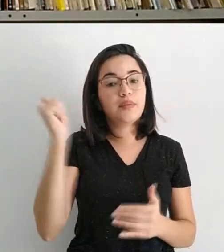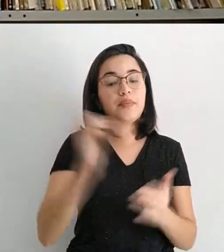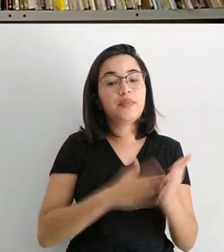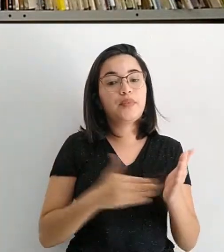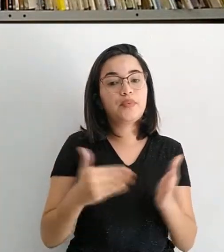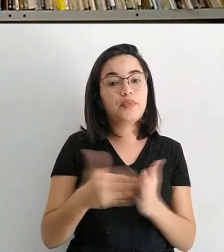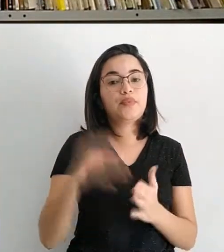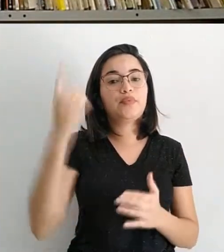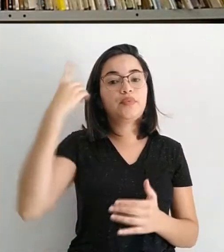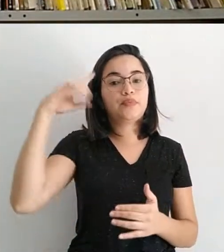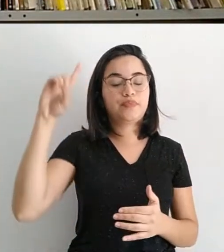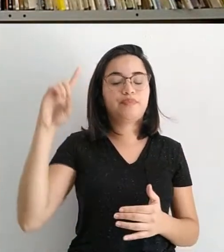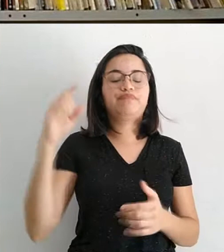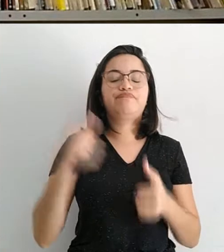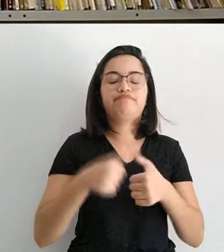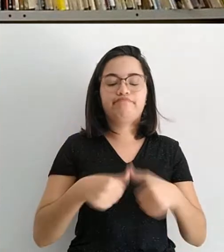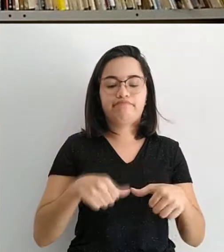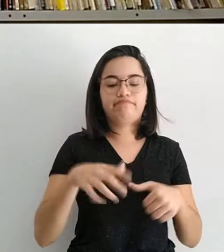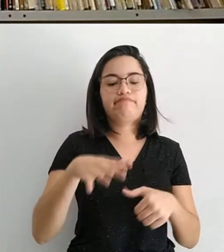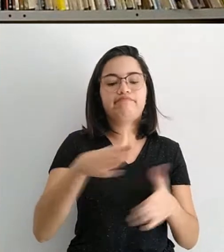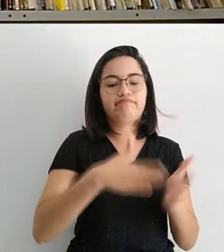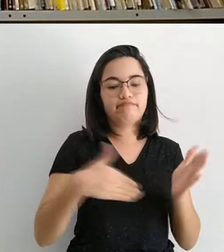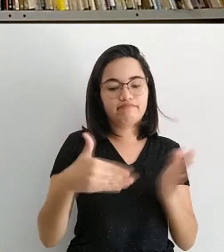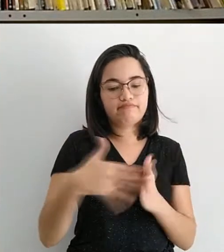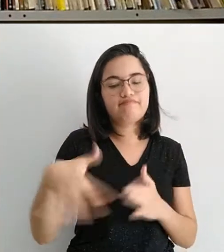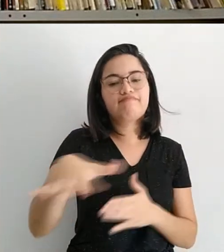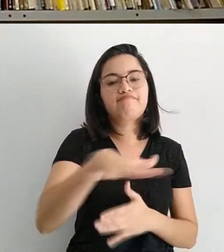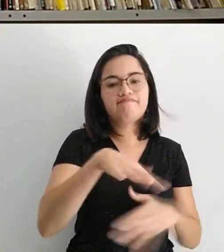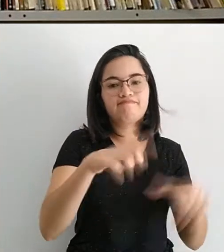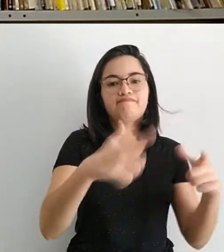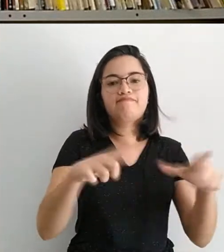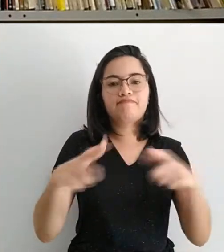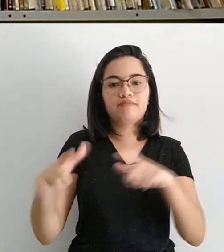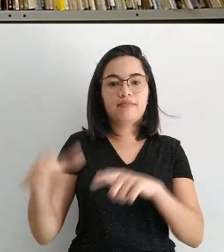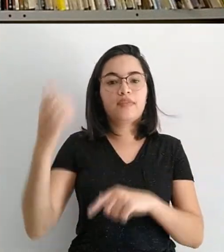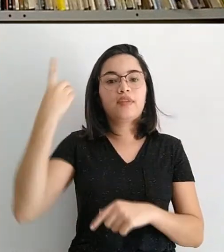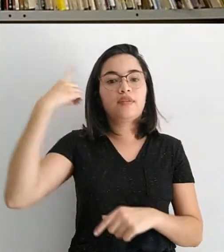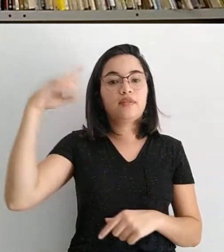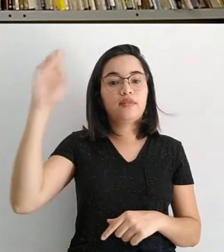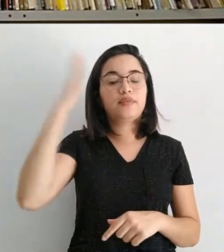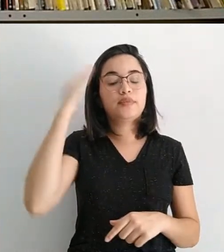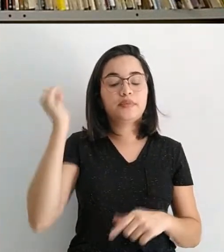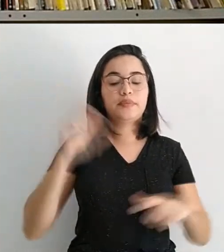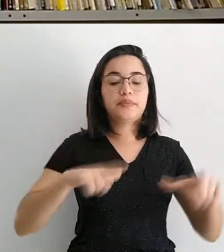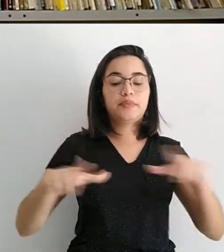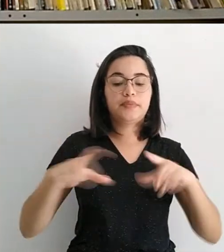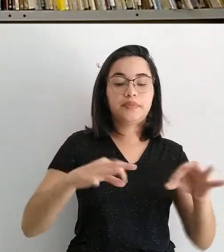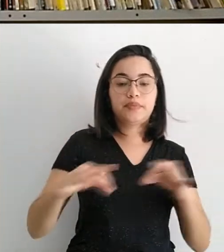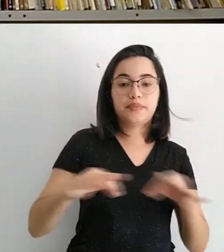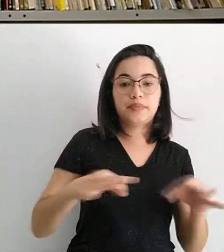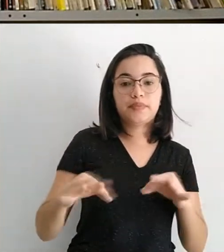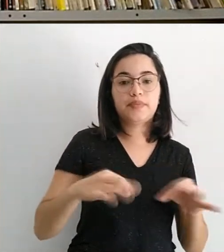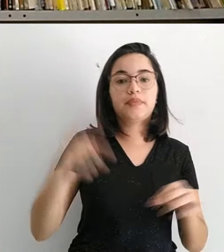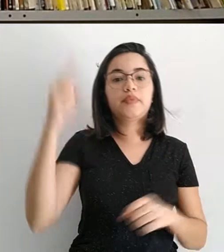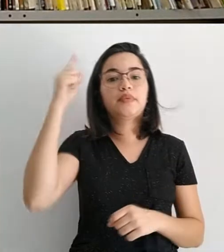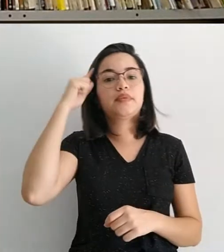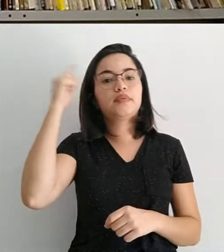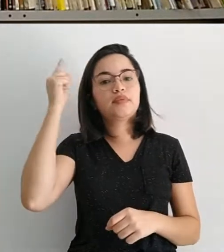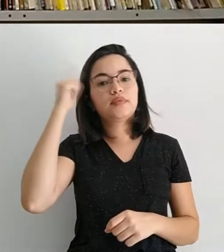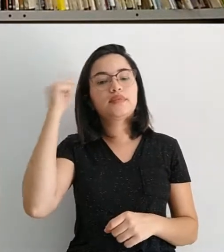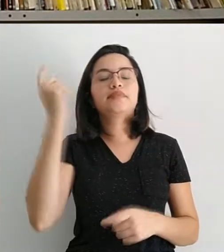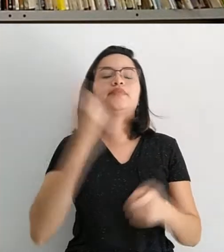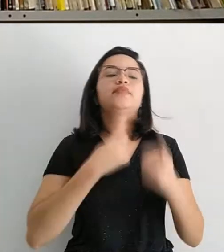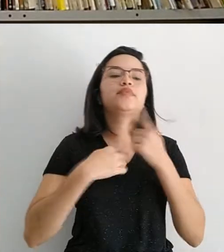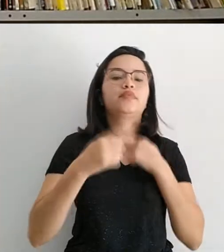tudo, Deus está em todo lugar e Deus sabe os planos, pensamentos e